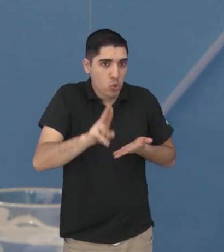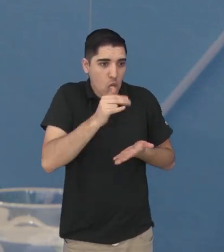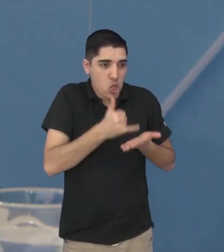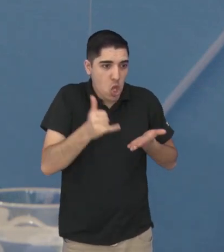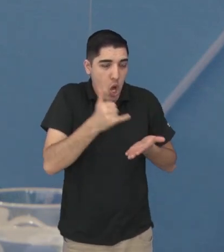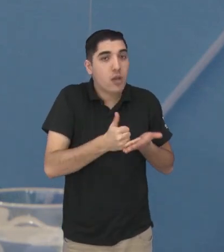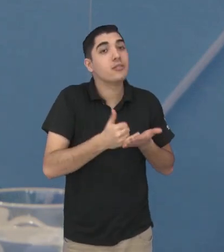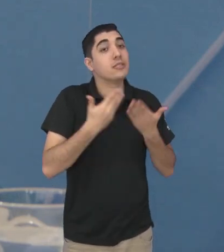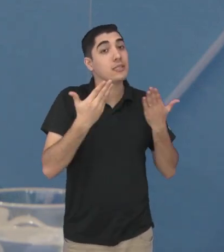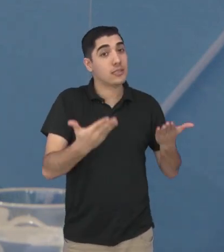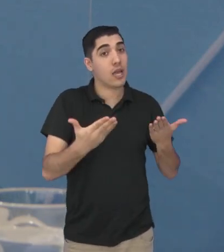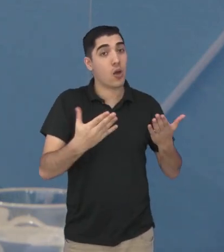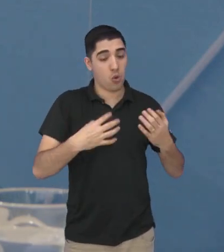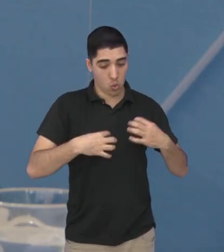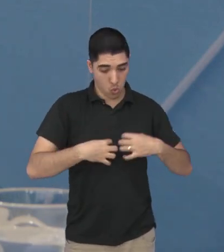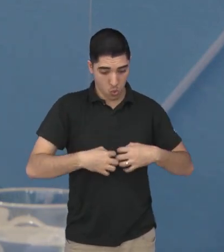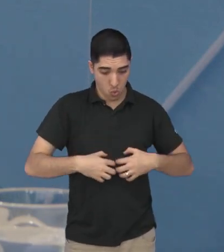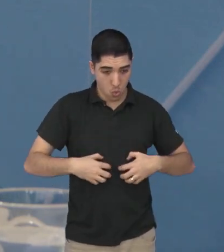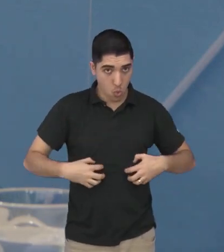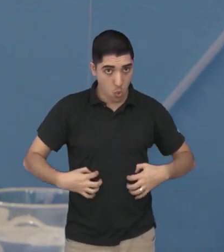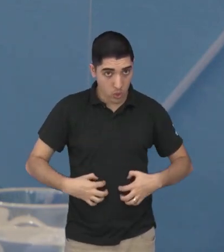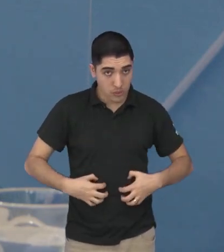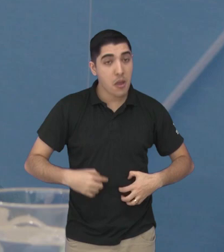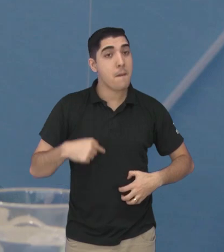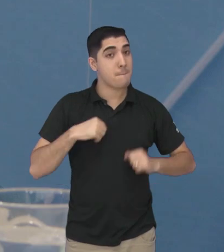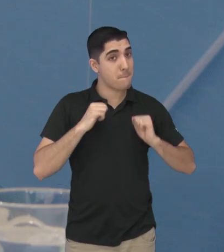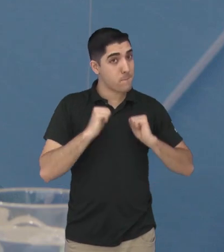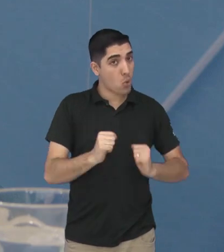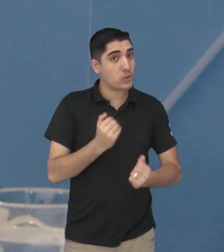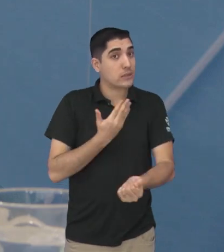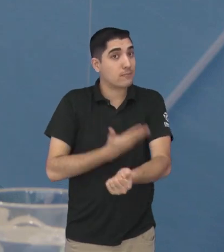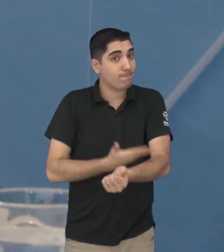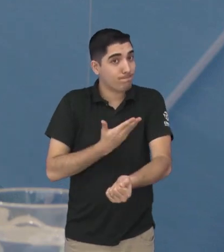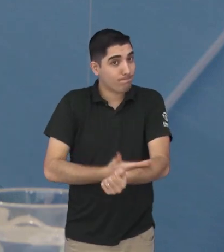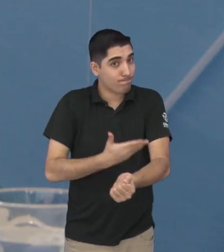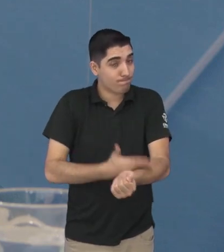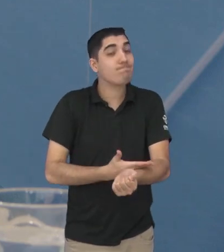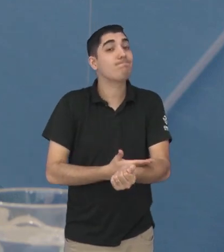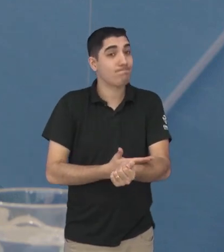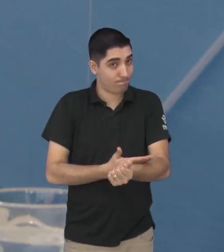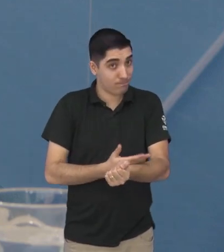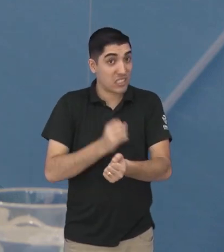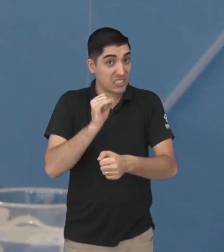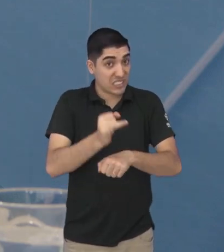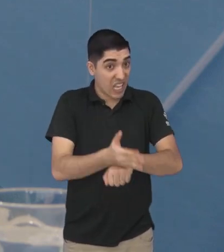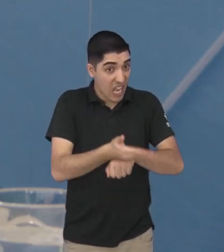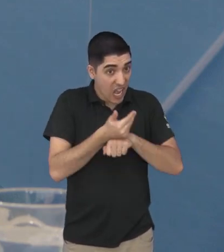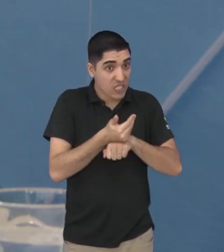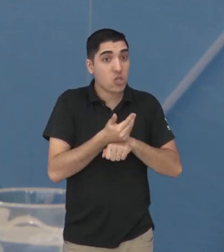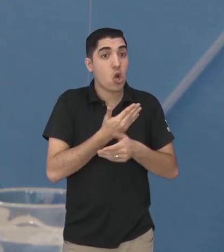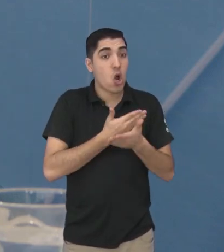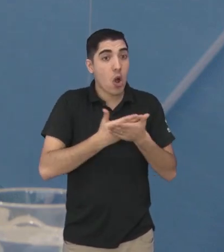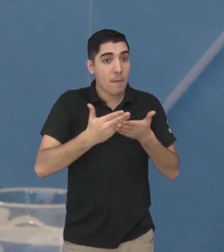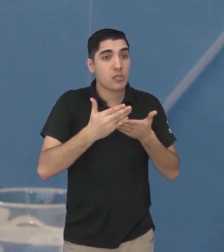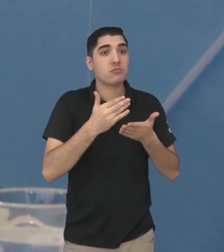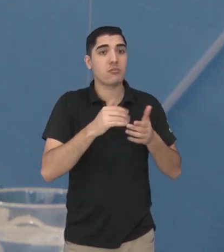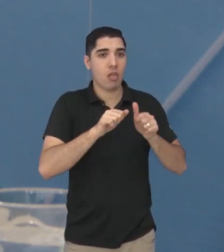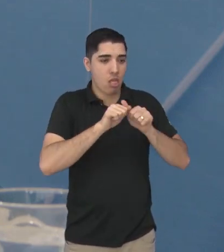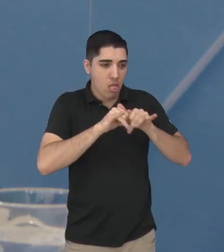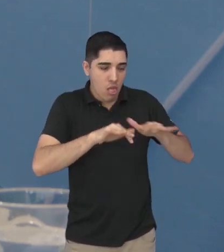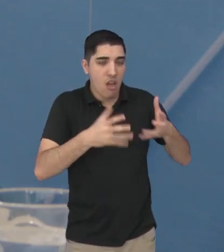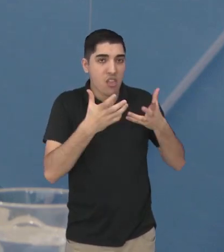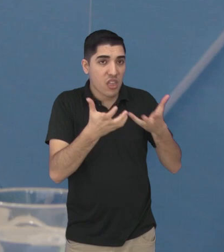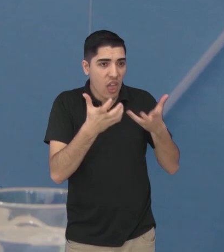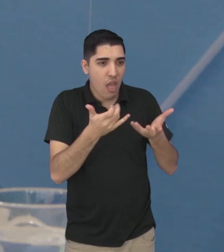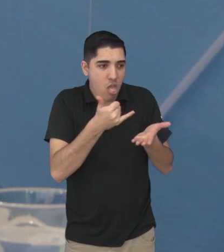mais chance o seu organismo tem de se tornar dependente dela. Então, quanto tempo mais a gente conseguir que essa